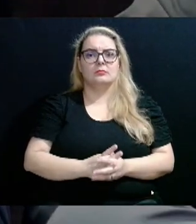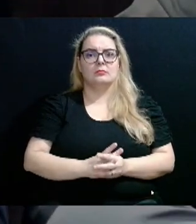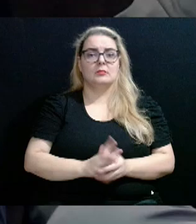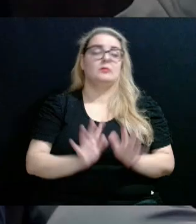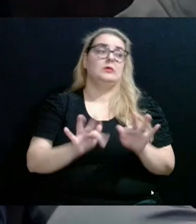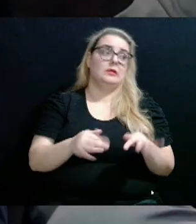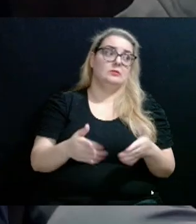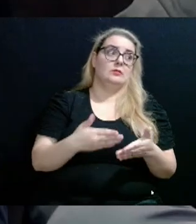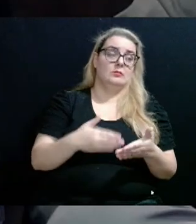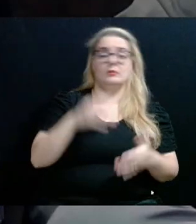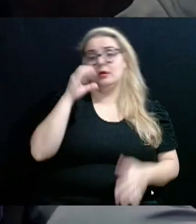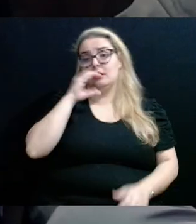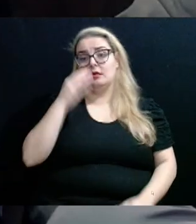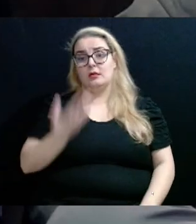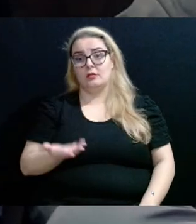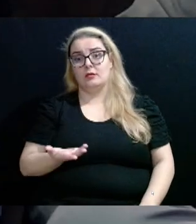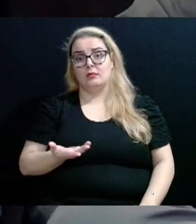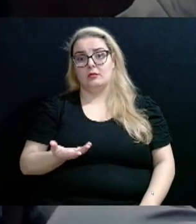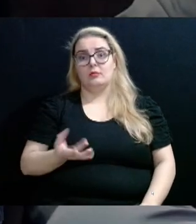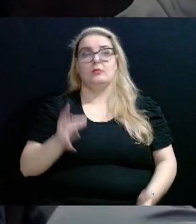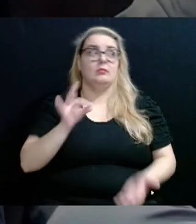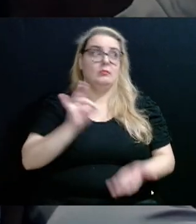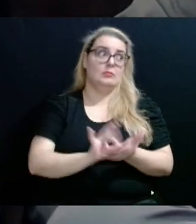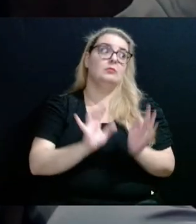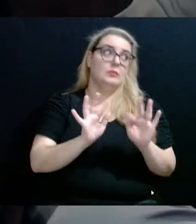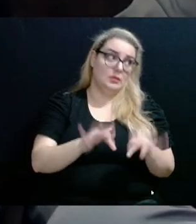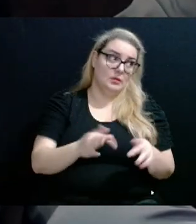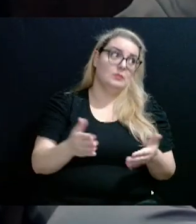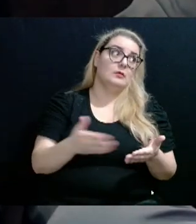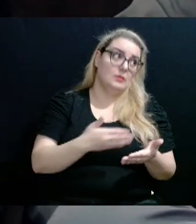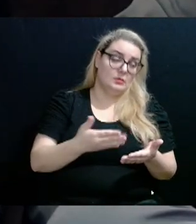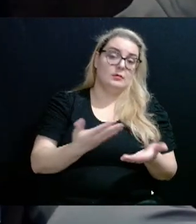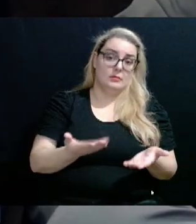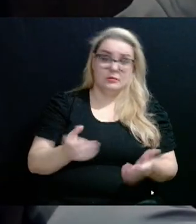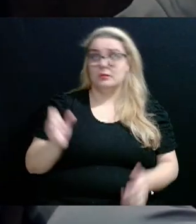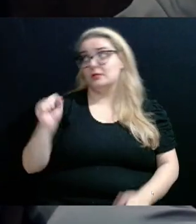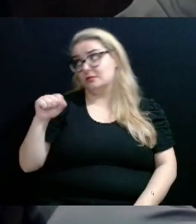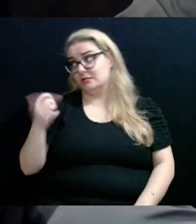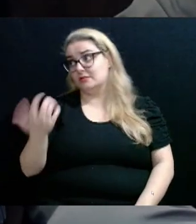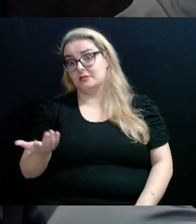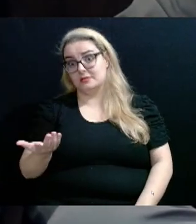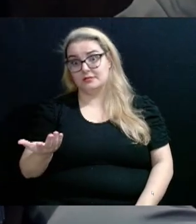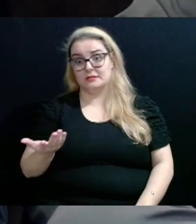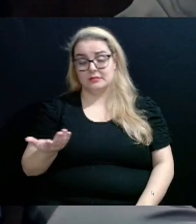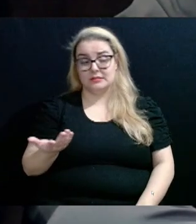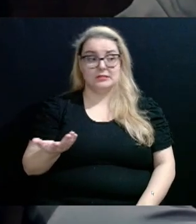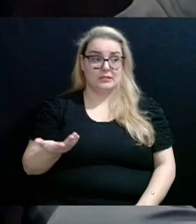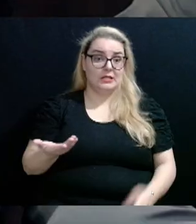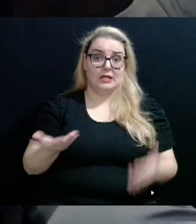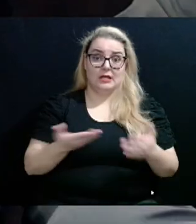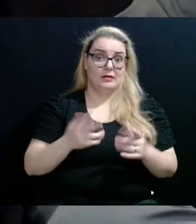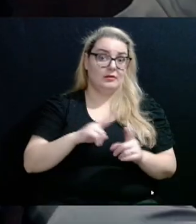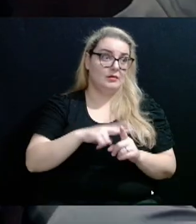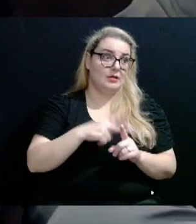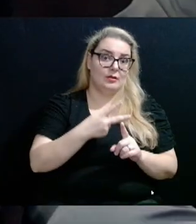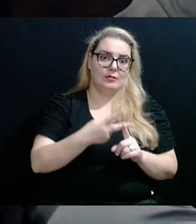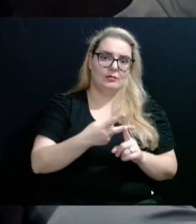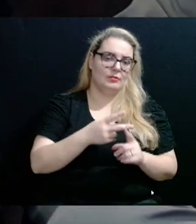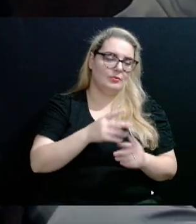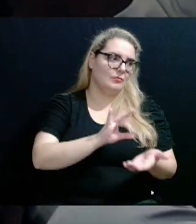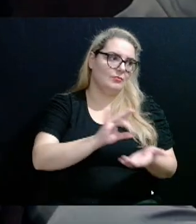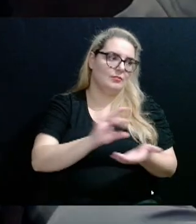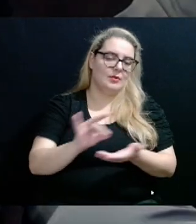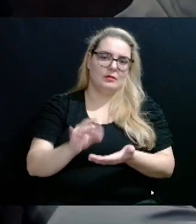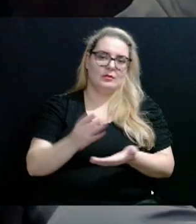realmente terminar o álbum, né? Sim. Porque você agora tem quase o dobro de figurinhas que você tinha dos anos